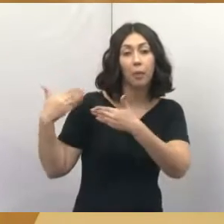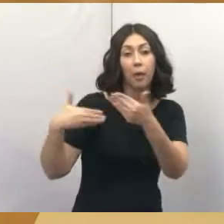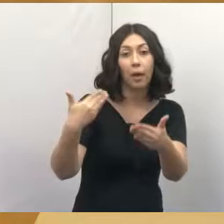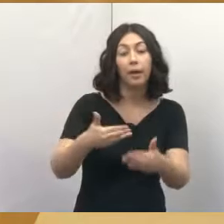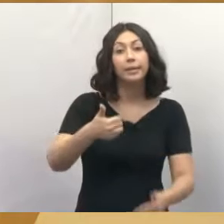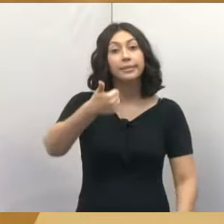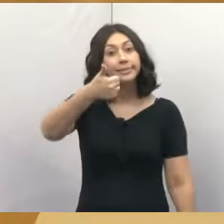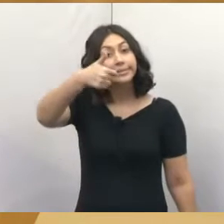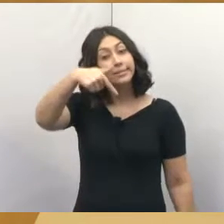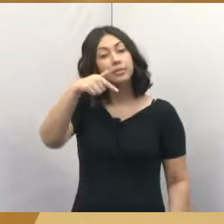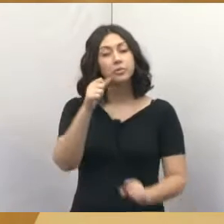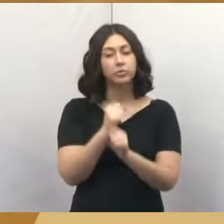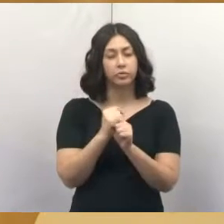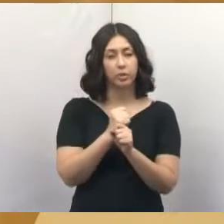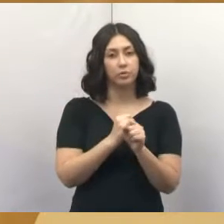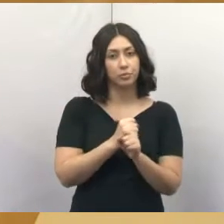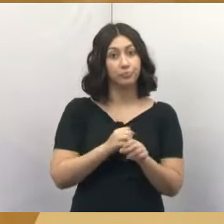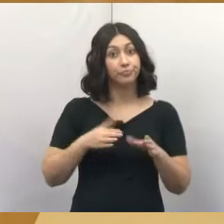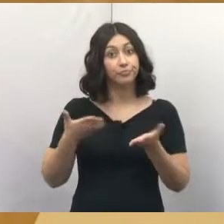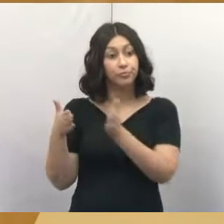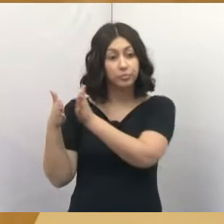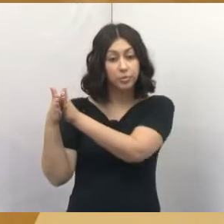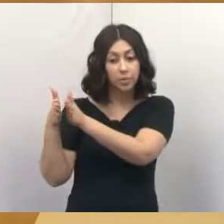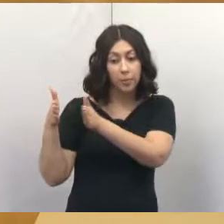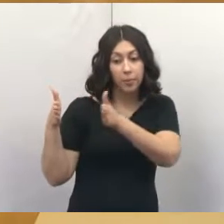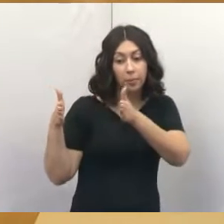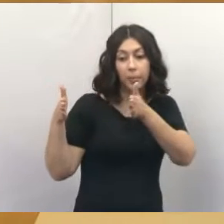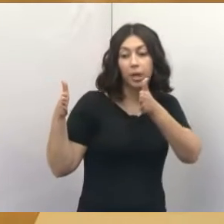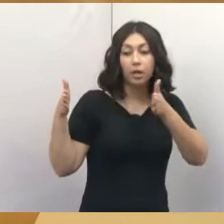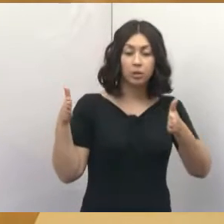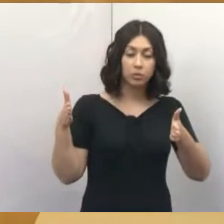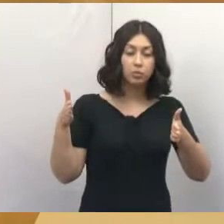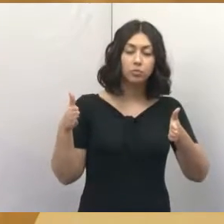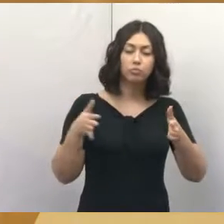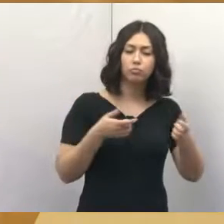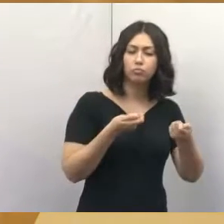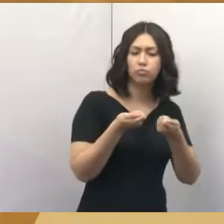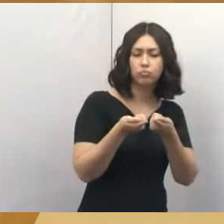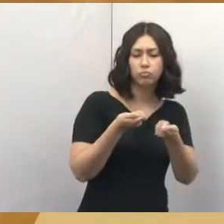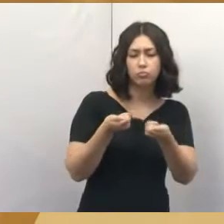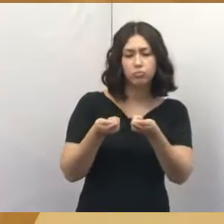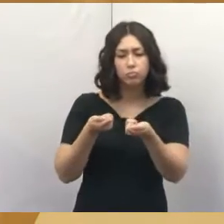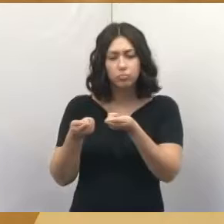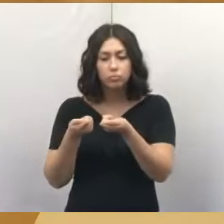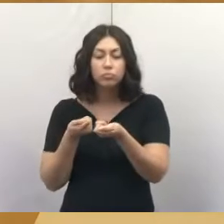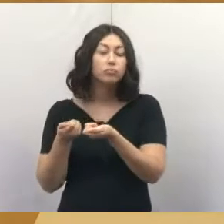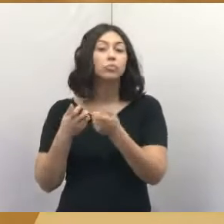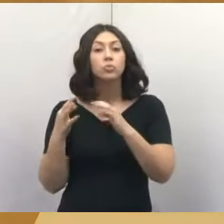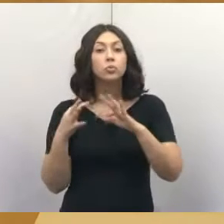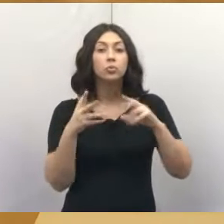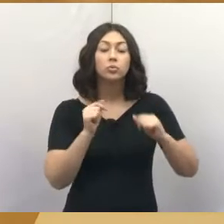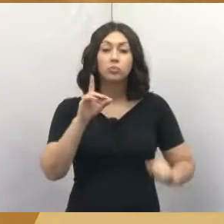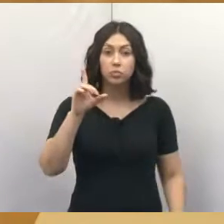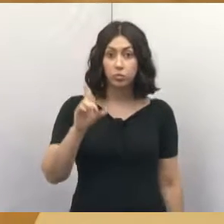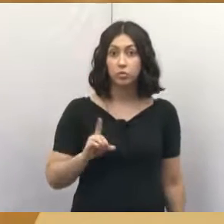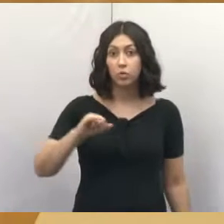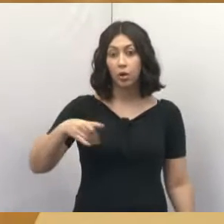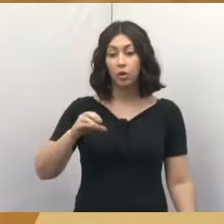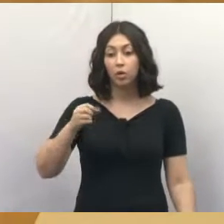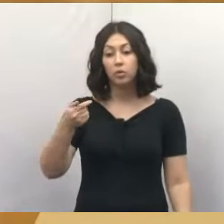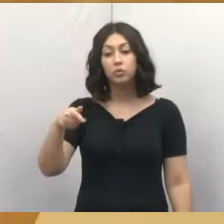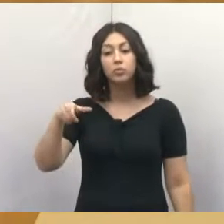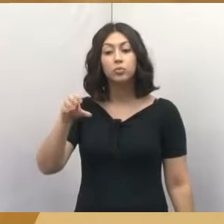anos. Neste período, essa normativa norteou e orientou os demais diretores desta casa: João